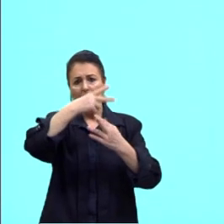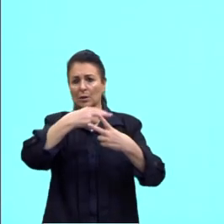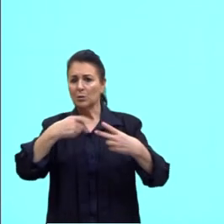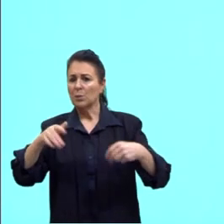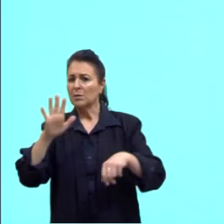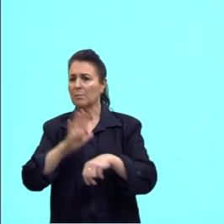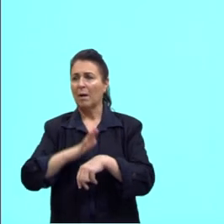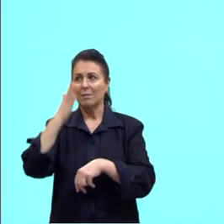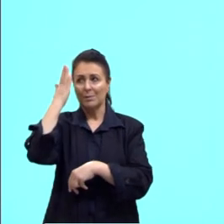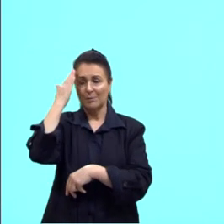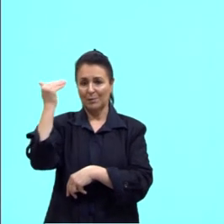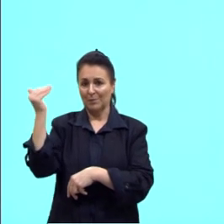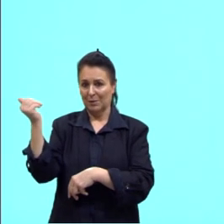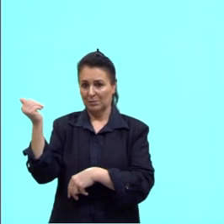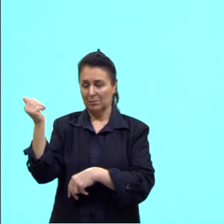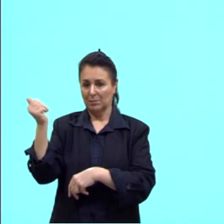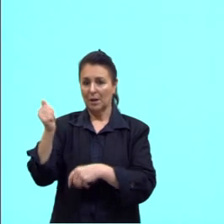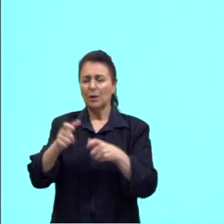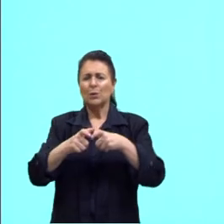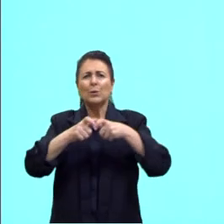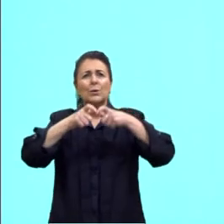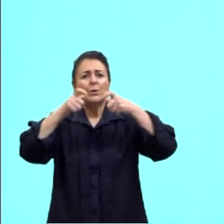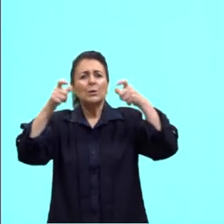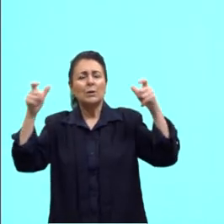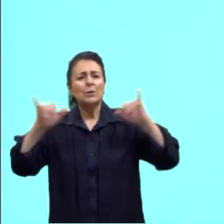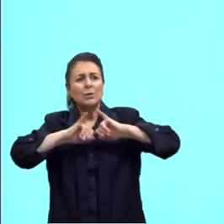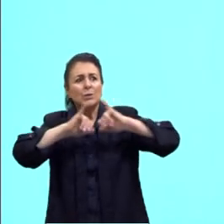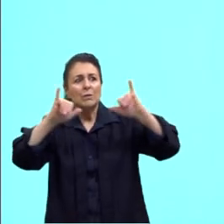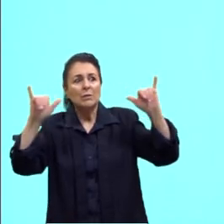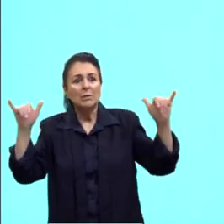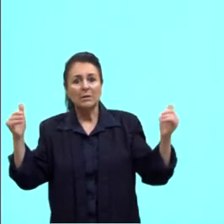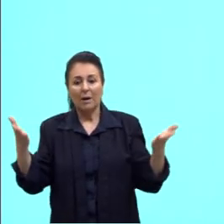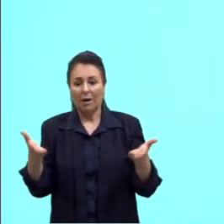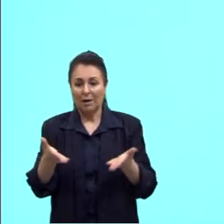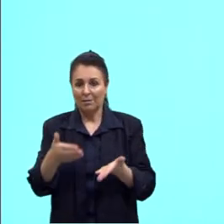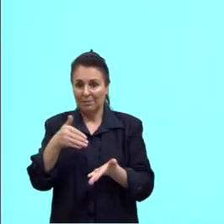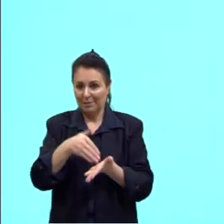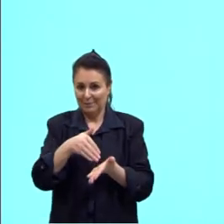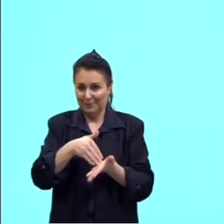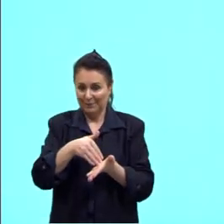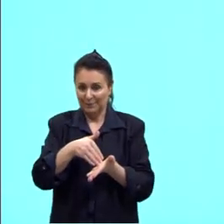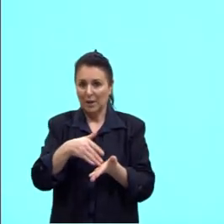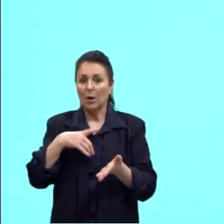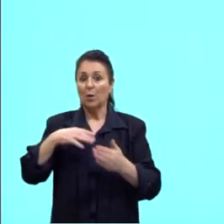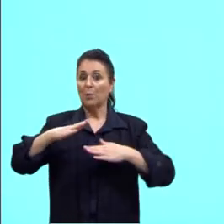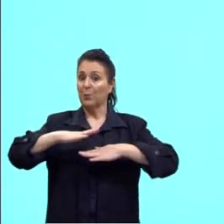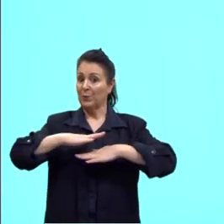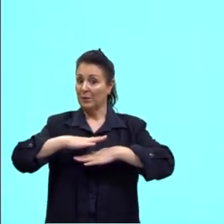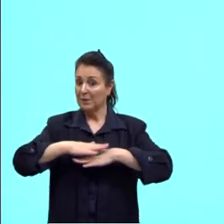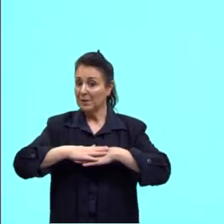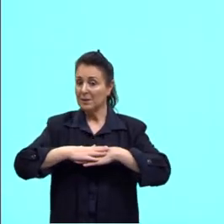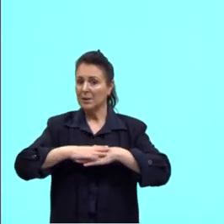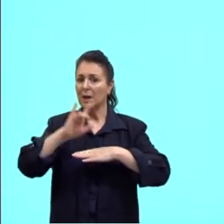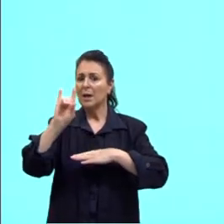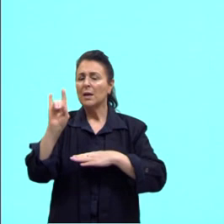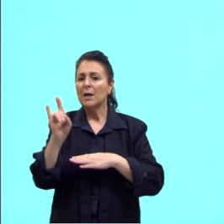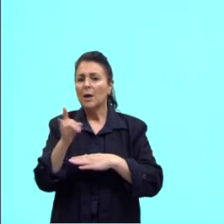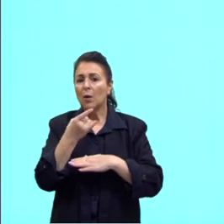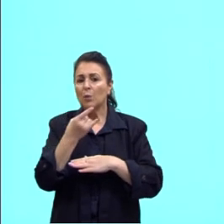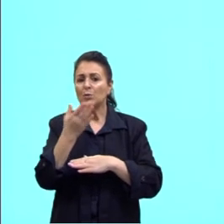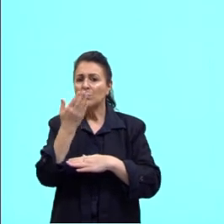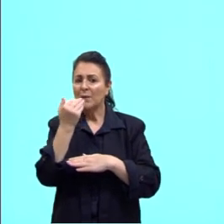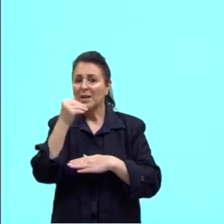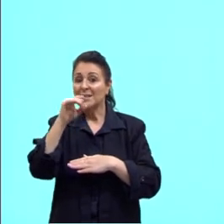é amplamente produzidas e difundidas até os nossos dias Como a Monalisa EA Última Ceia